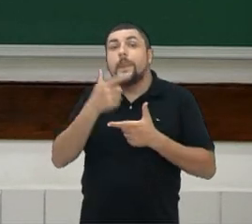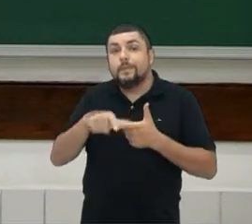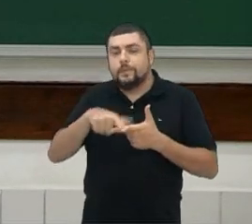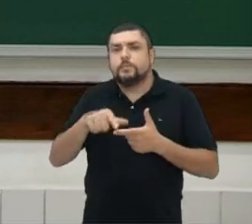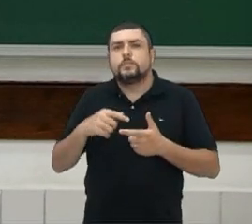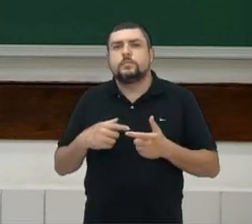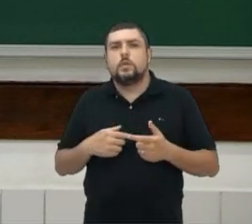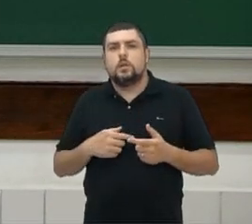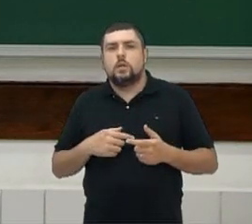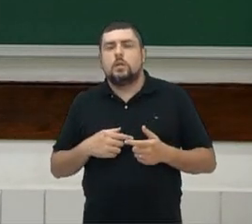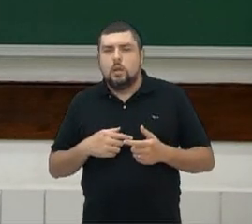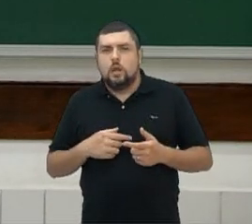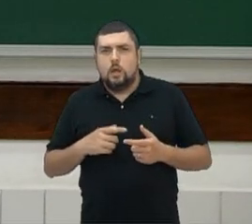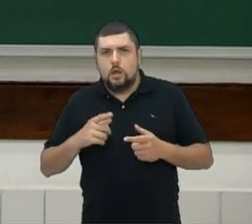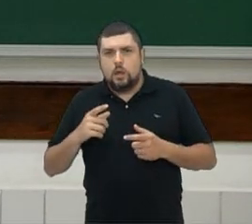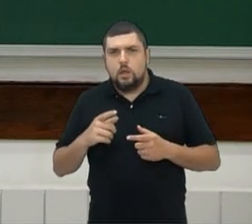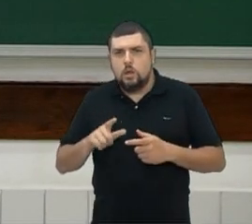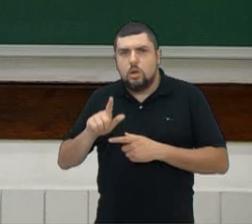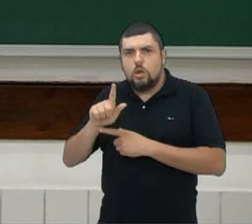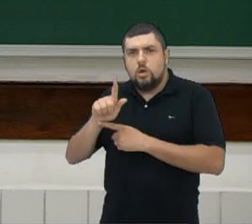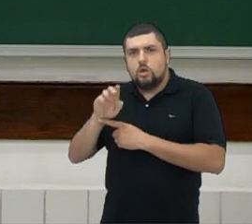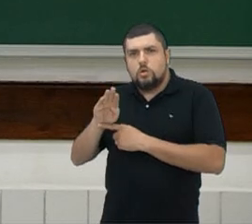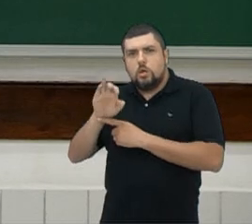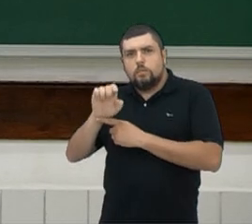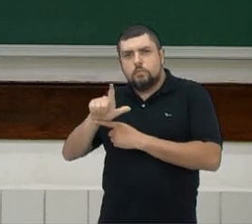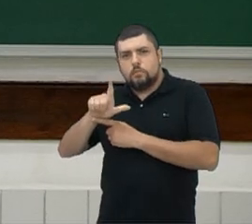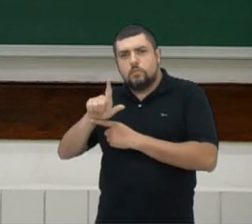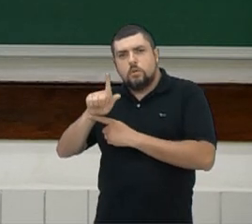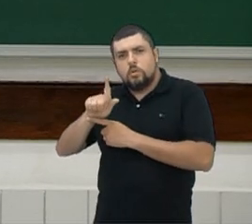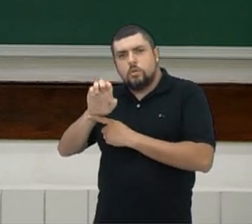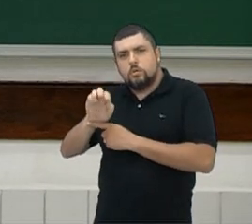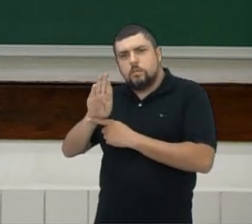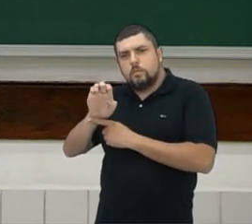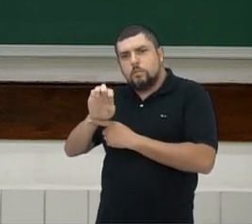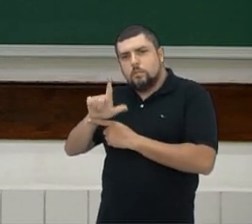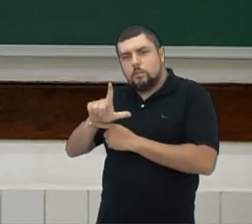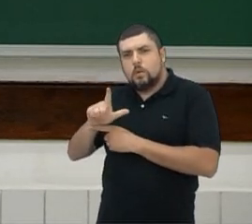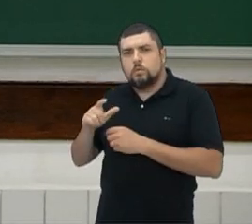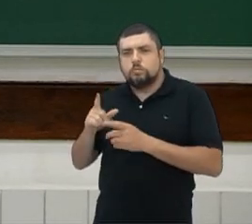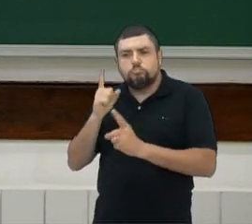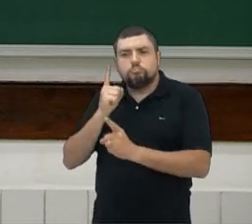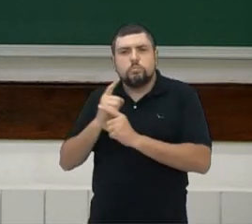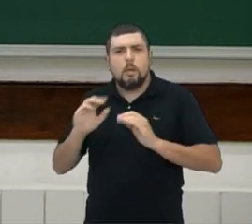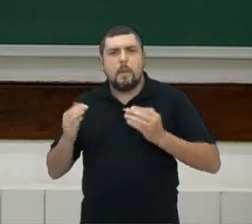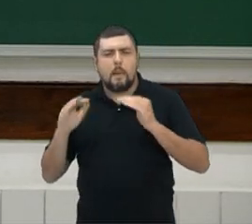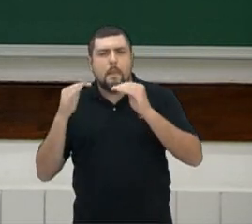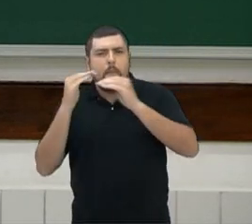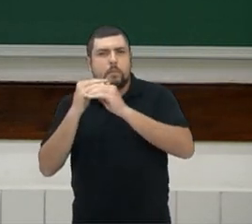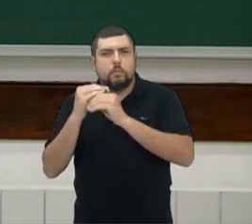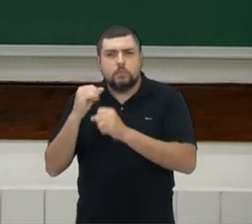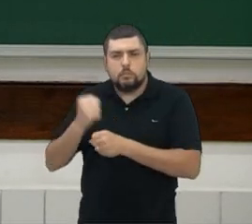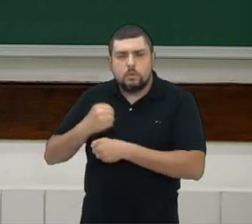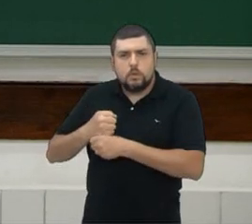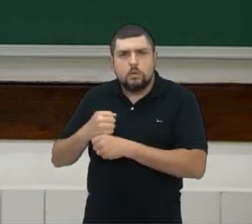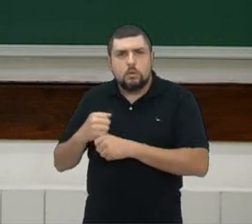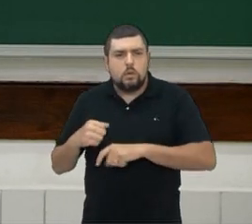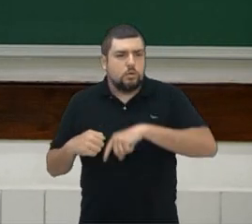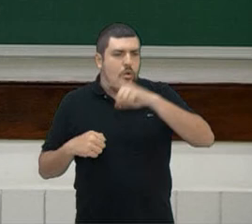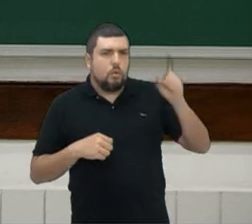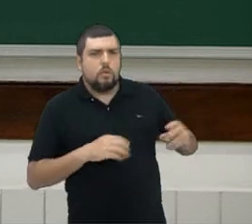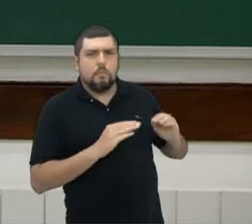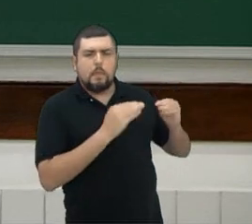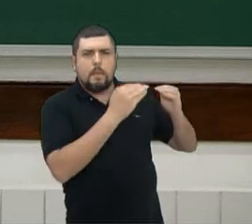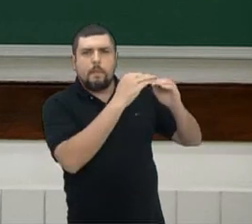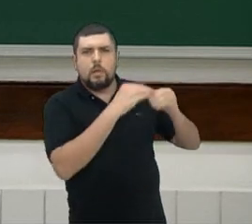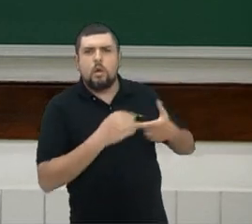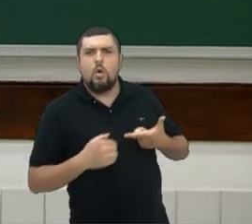templo de Amon na região de Jebel Barkal, tinha um outro templo de Amon, né, na região de Naca. Eu fui ter que procurar onde